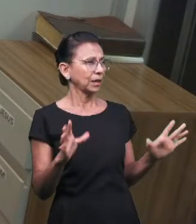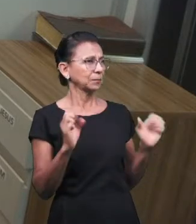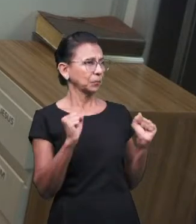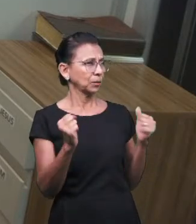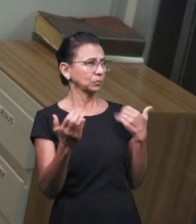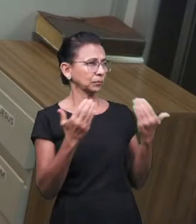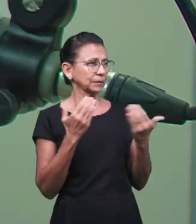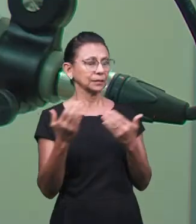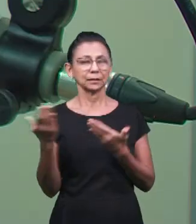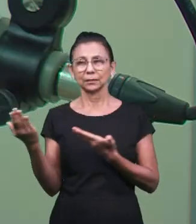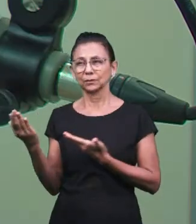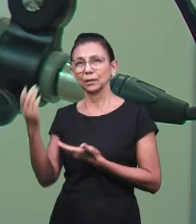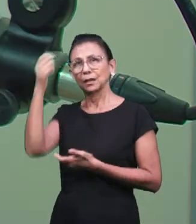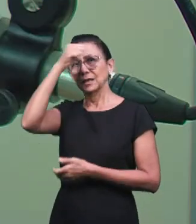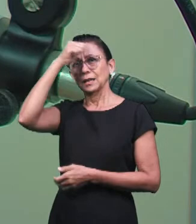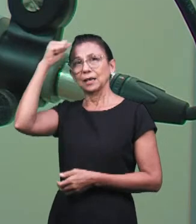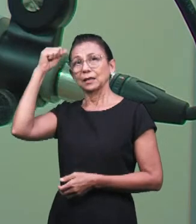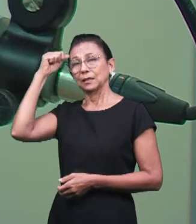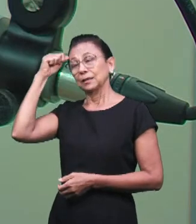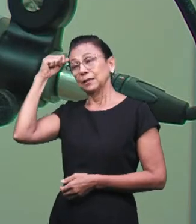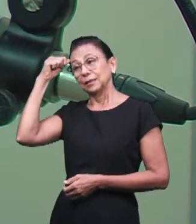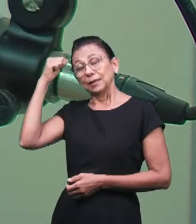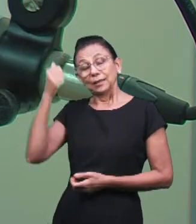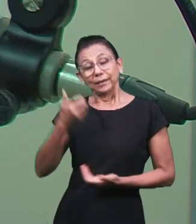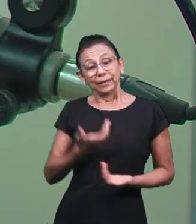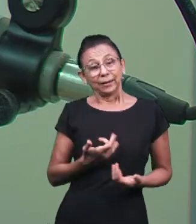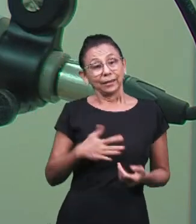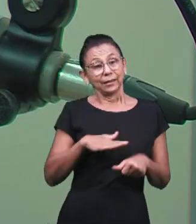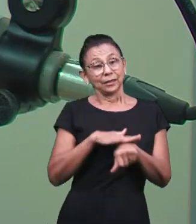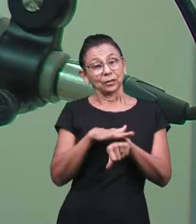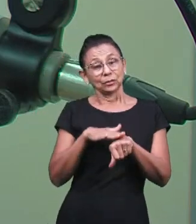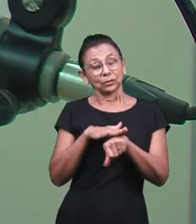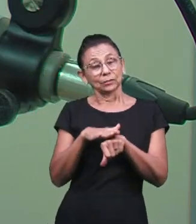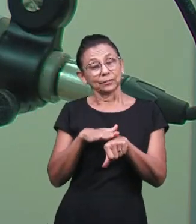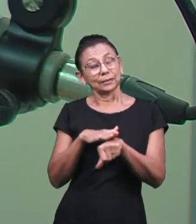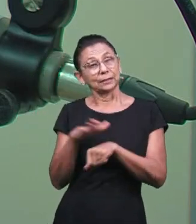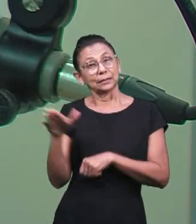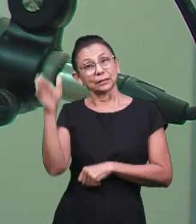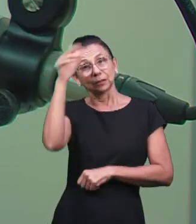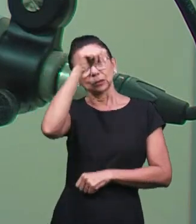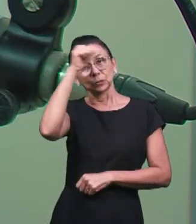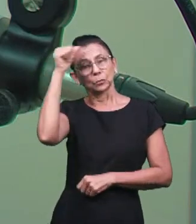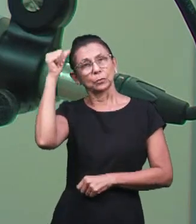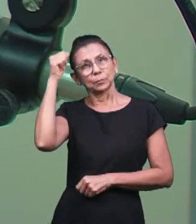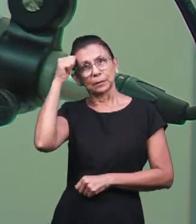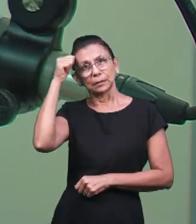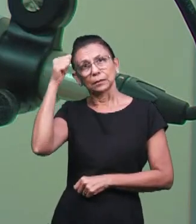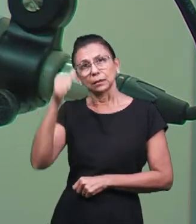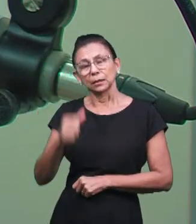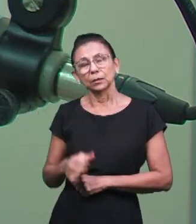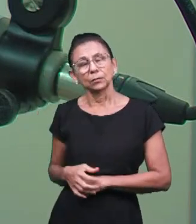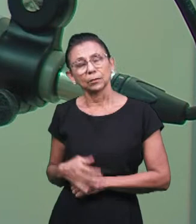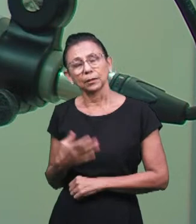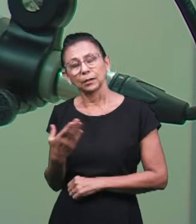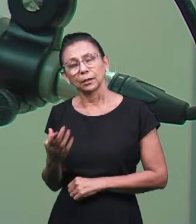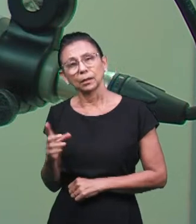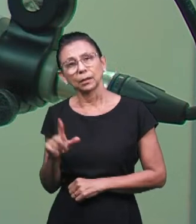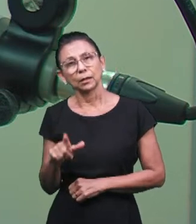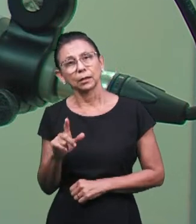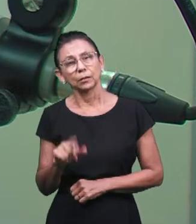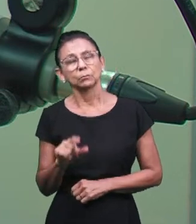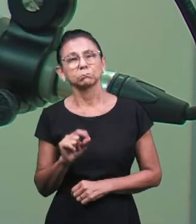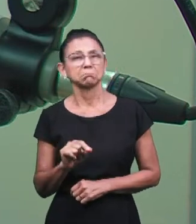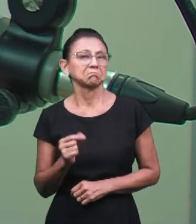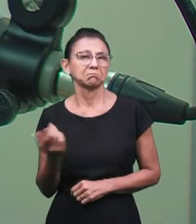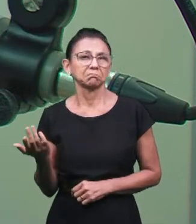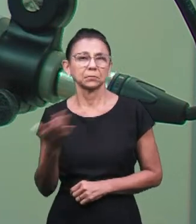Loureiro. Conversar com o pastor Amadeu é sempre conversar com alguém que tem a